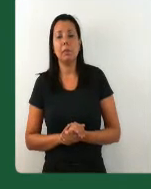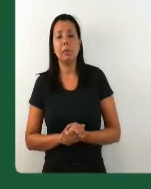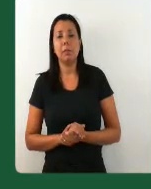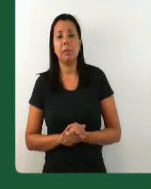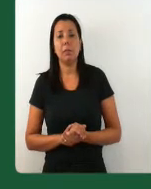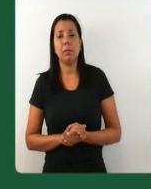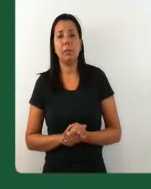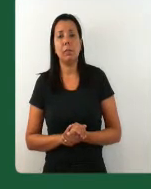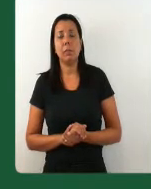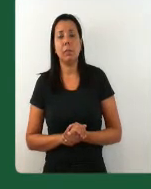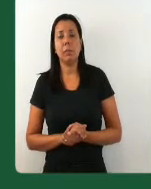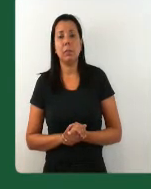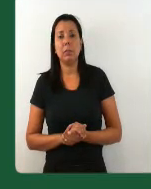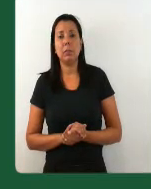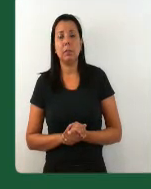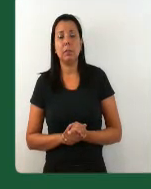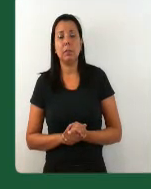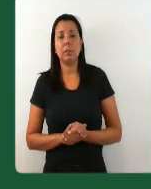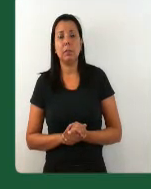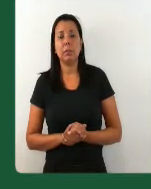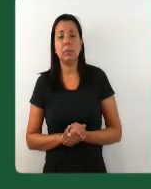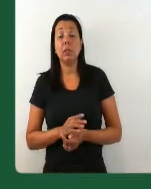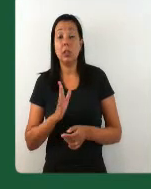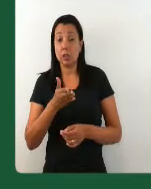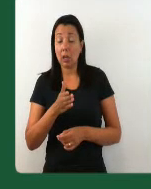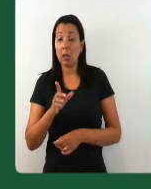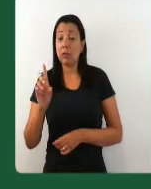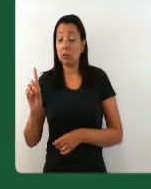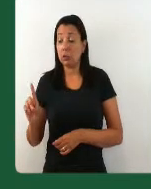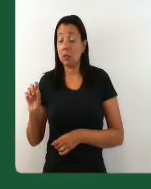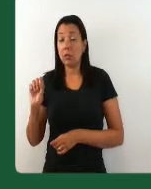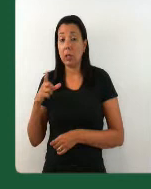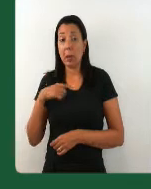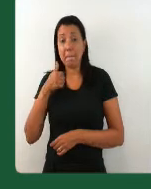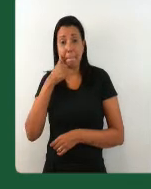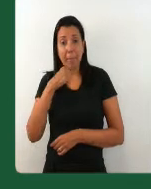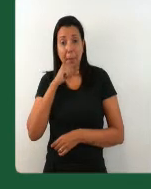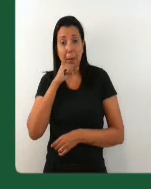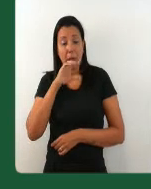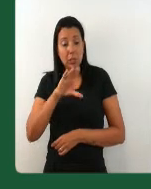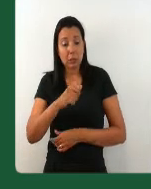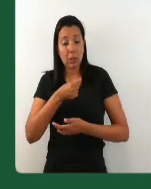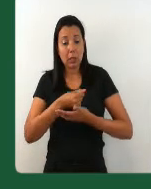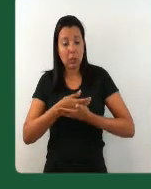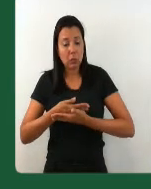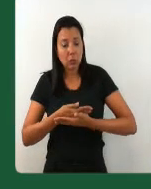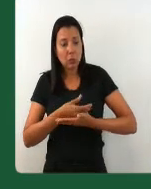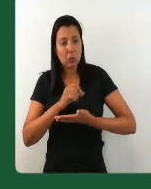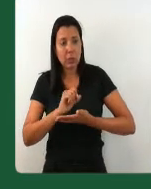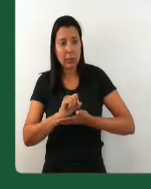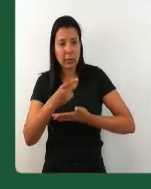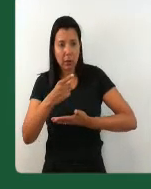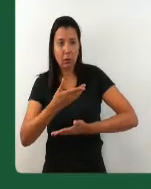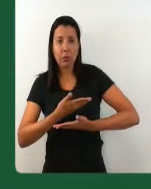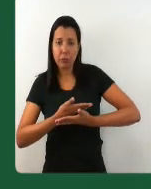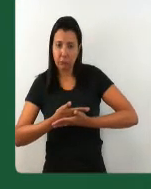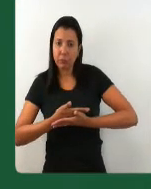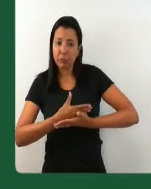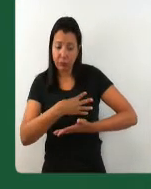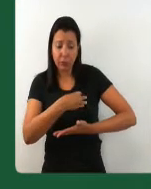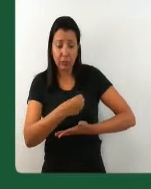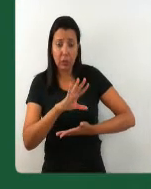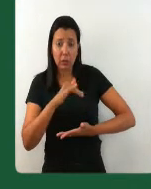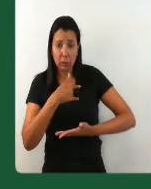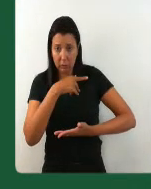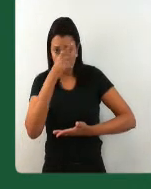no canto direito, uma mãe segurando o seu filho, que é um dos